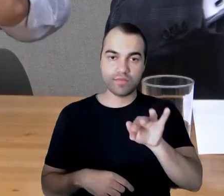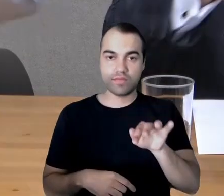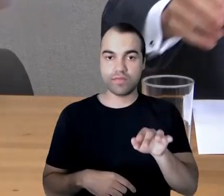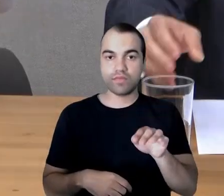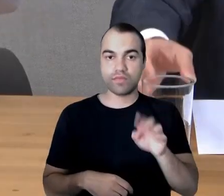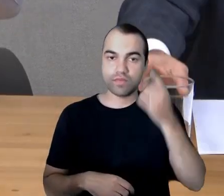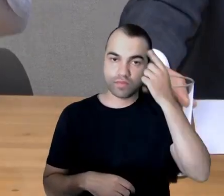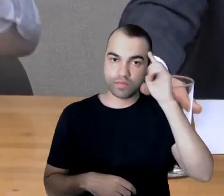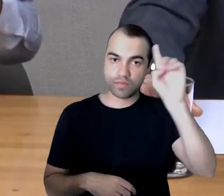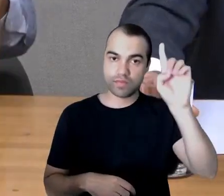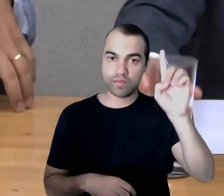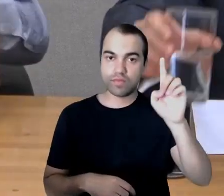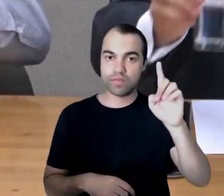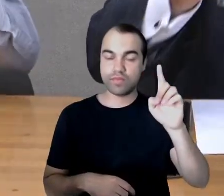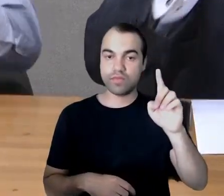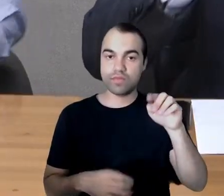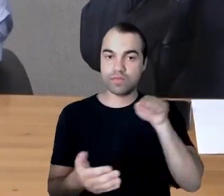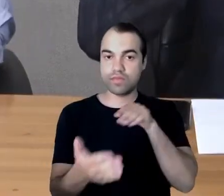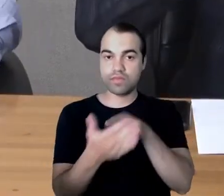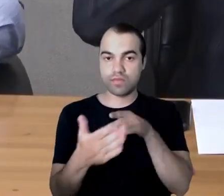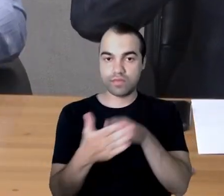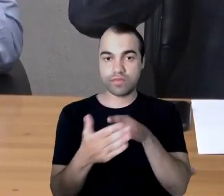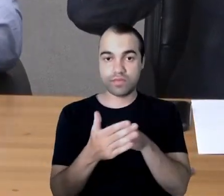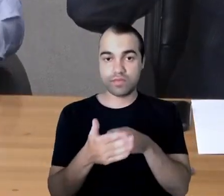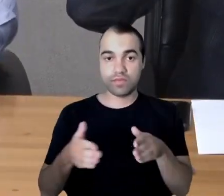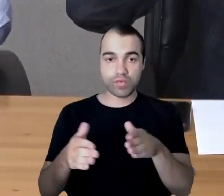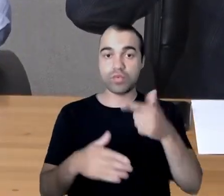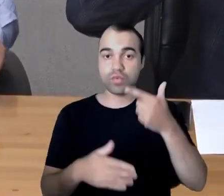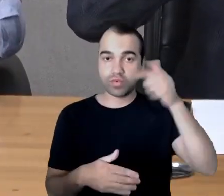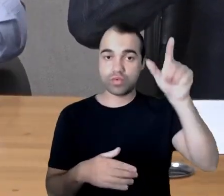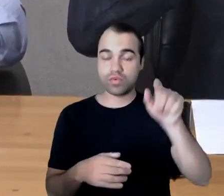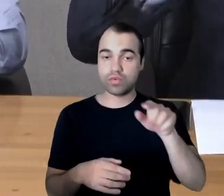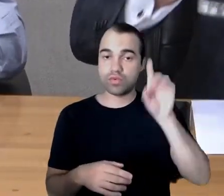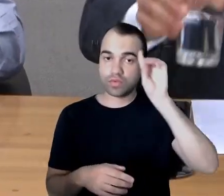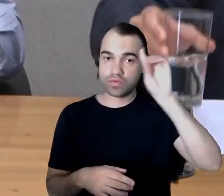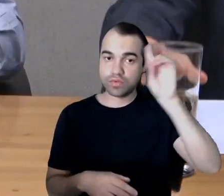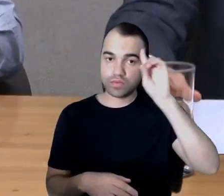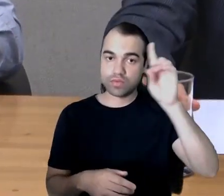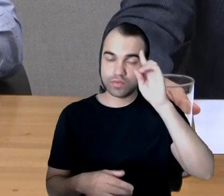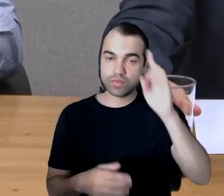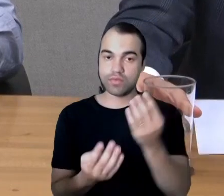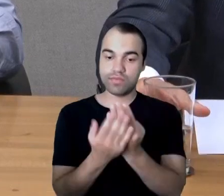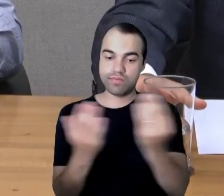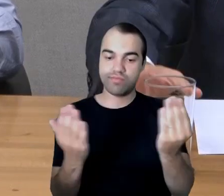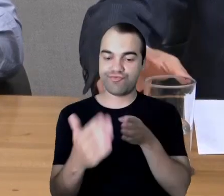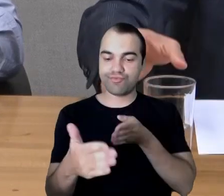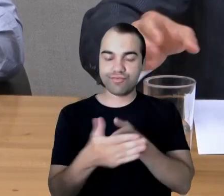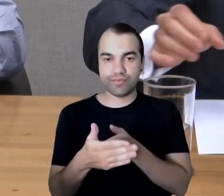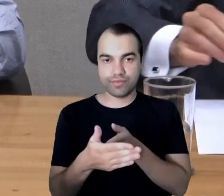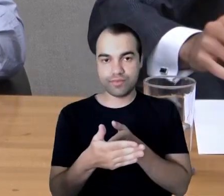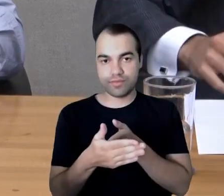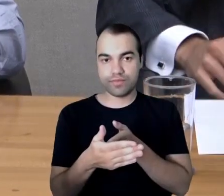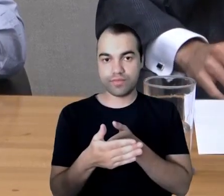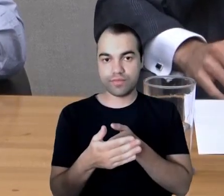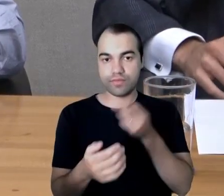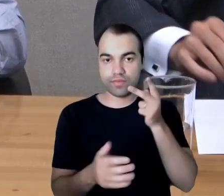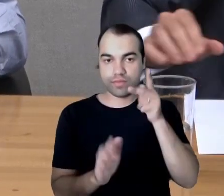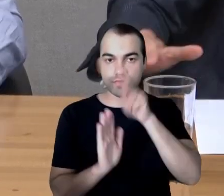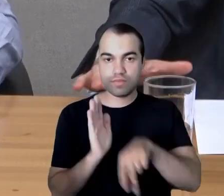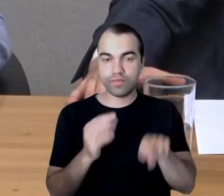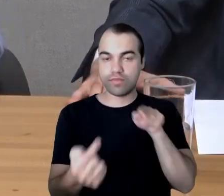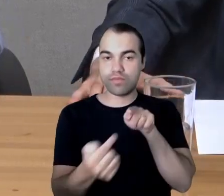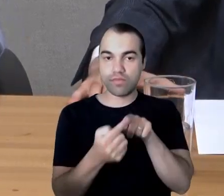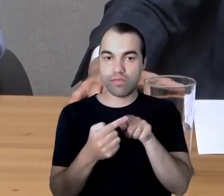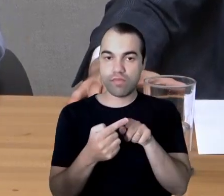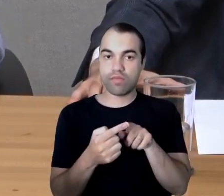mas não pode impedir completamente a passagem no outro dia tá cercado até porque se eu não me engano o projeto até prever né algum tipo permite o